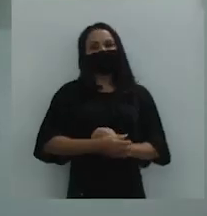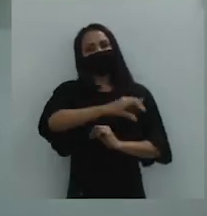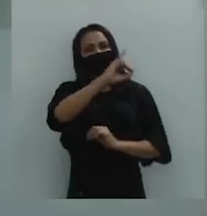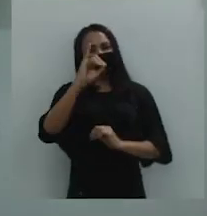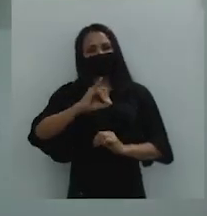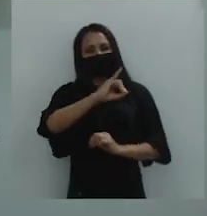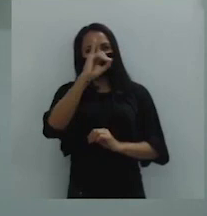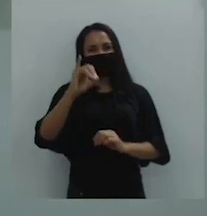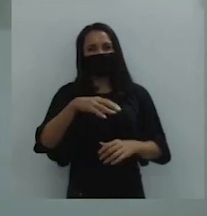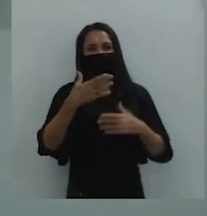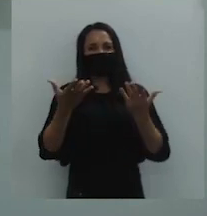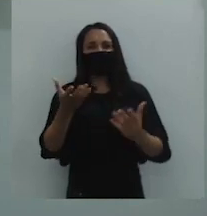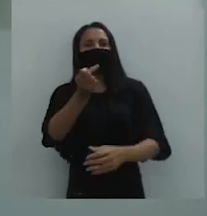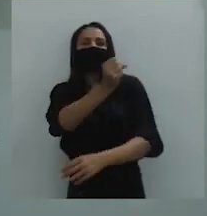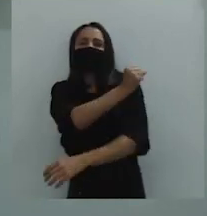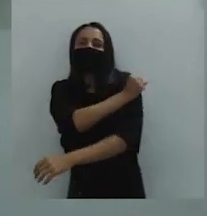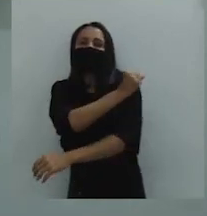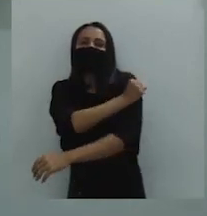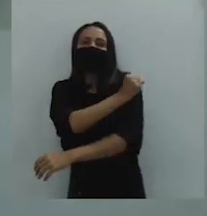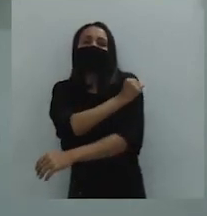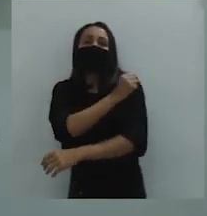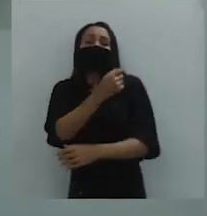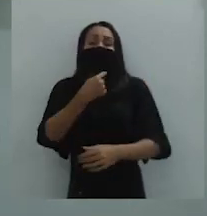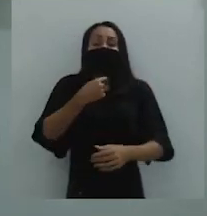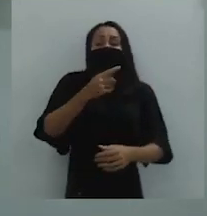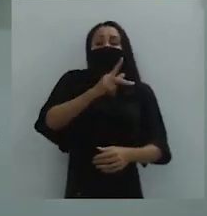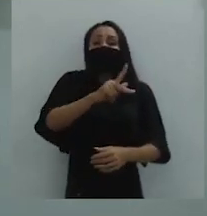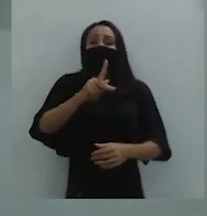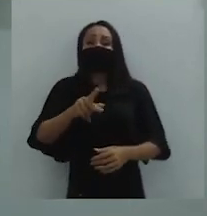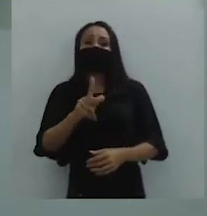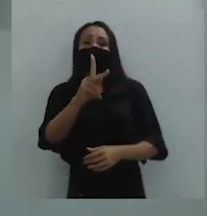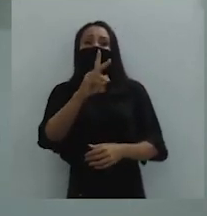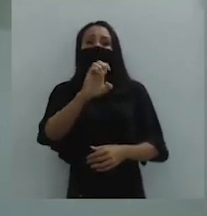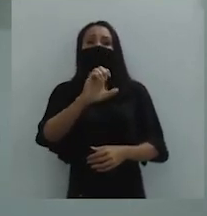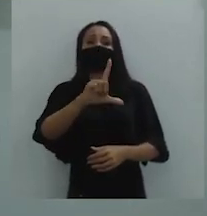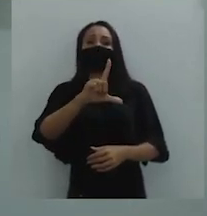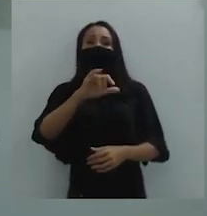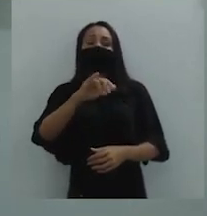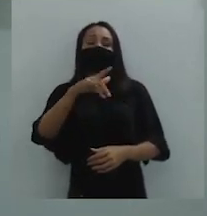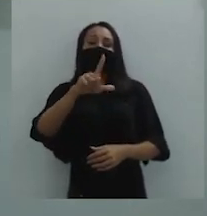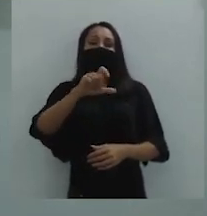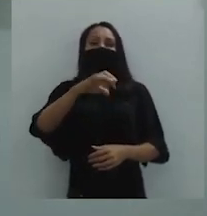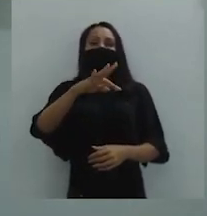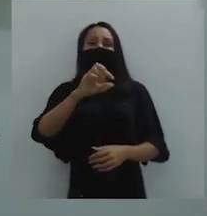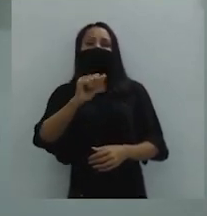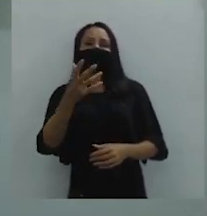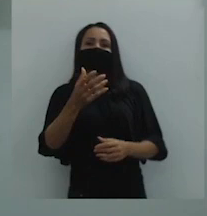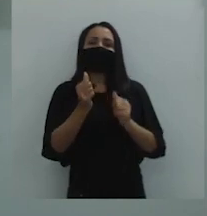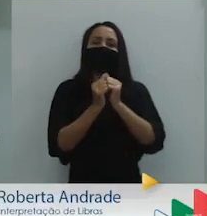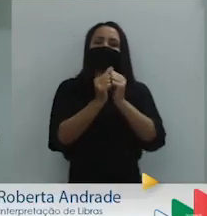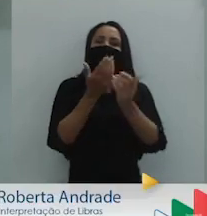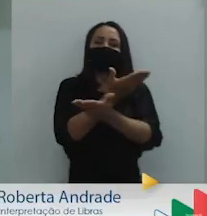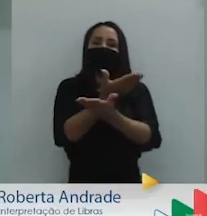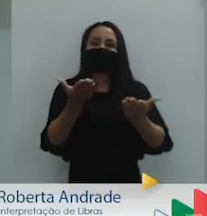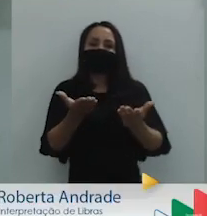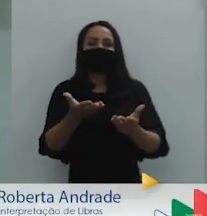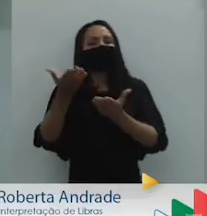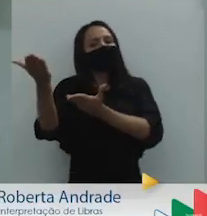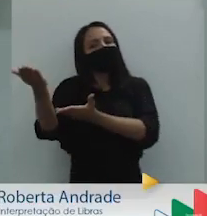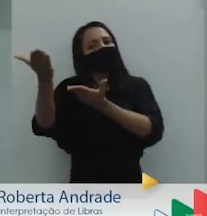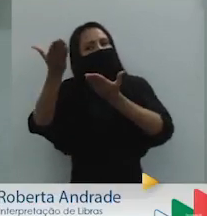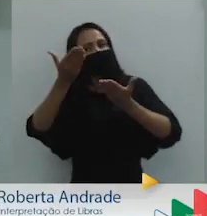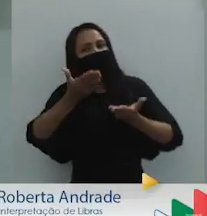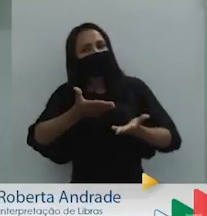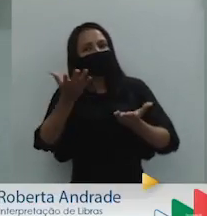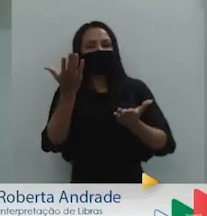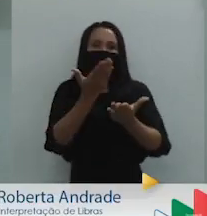Olá, pessoal do oitavo ano, eu sou a professora Kelly Leite, estarei com vocês aqui hoje, certo? Sejam muito